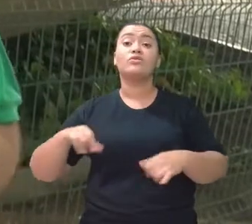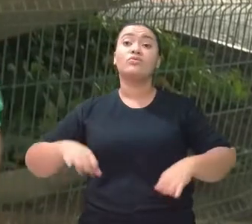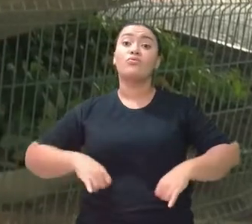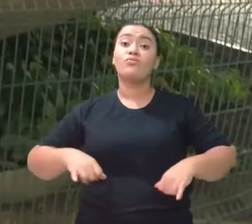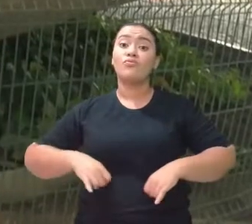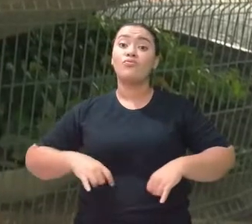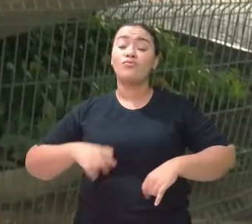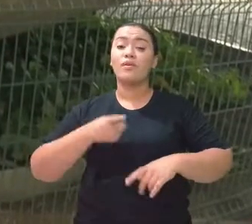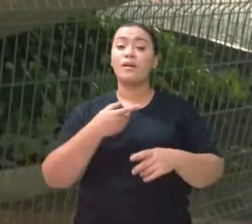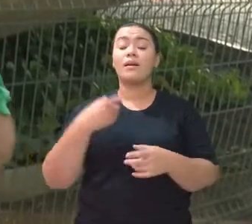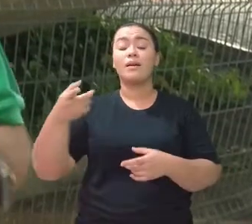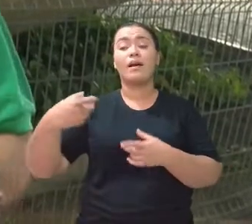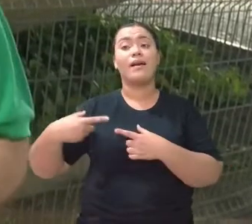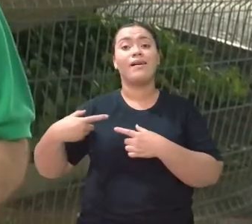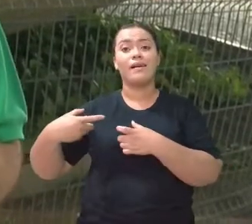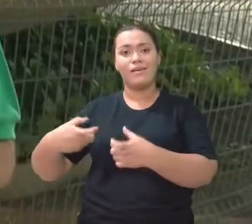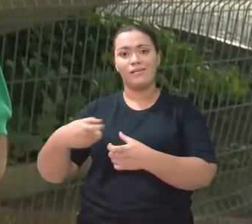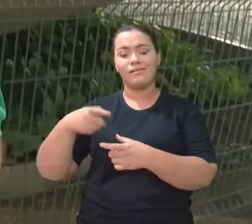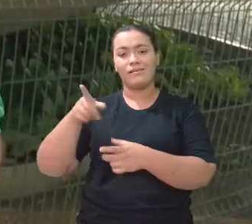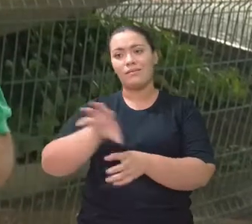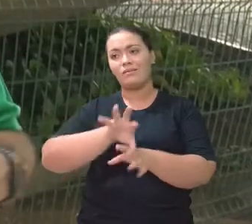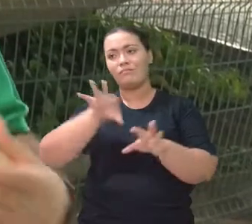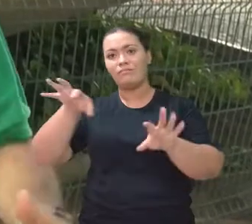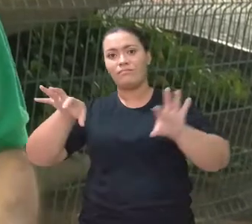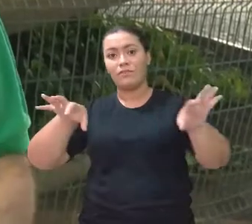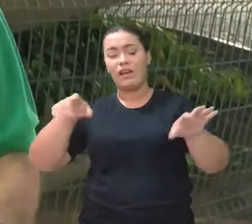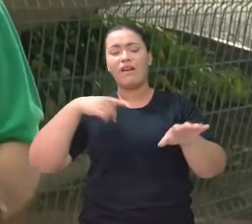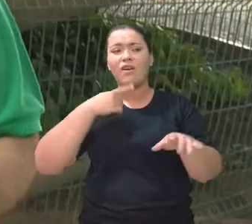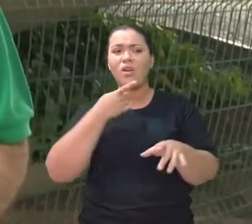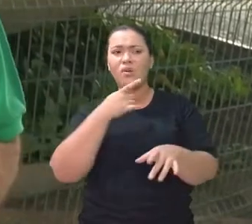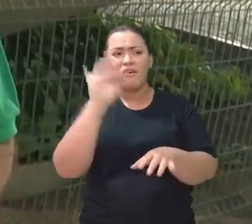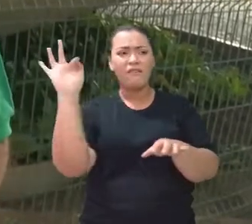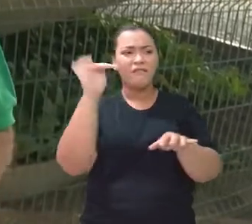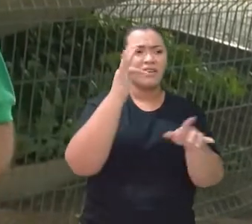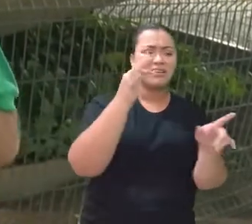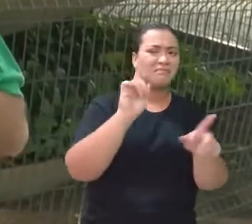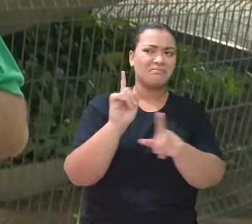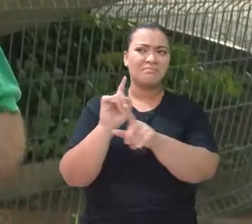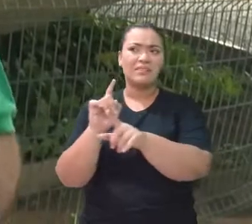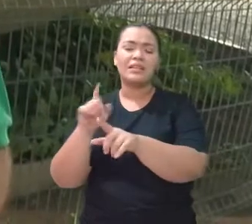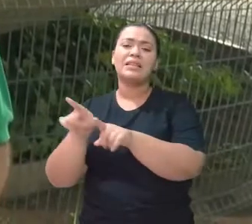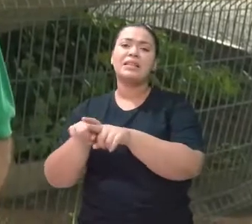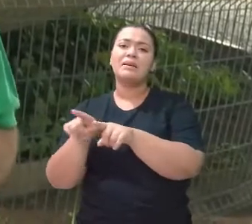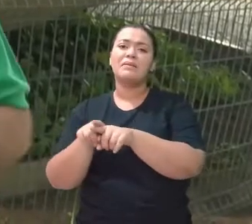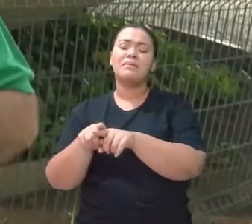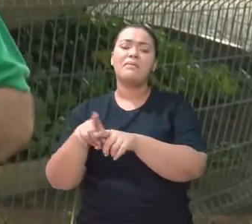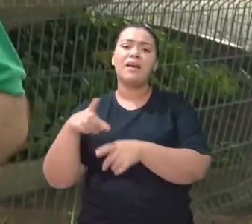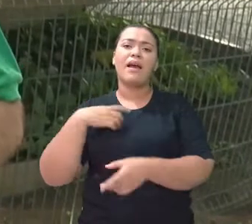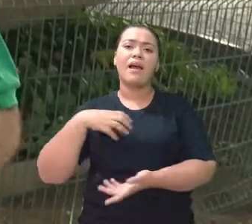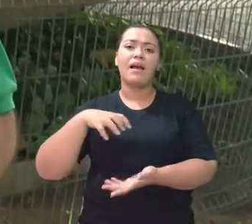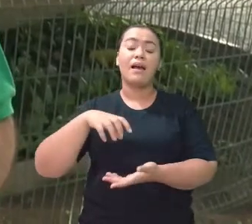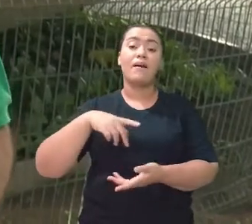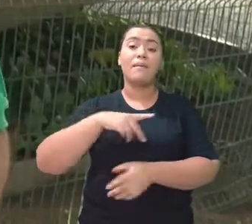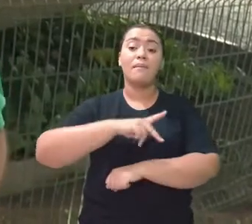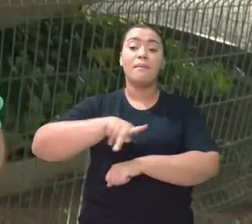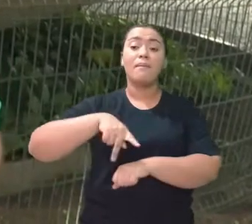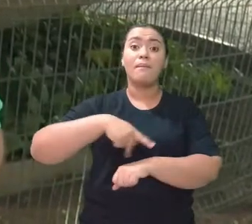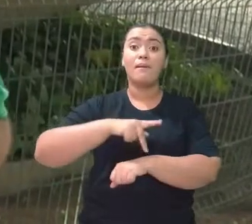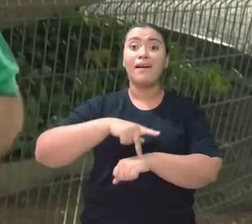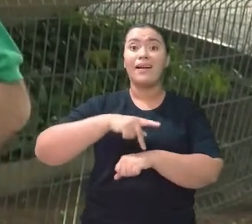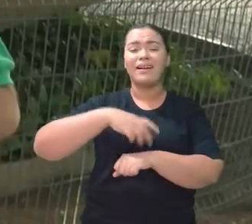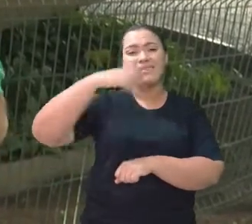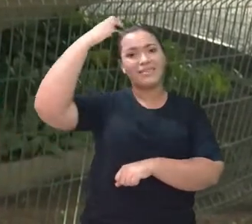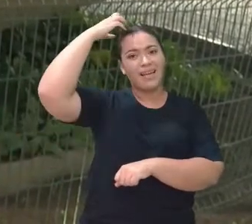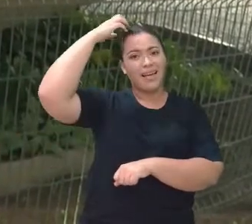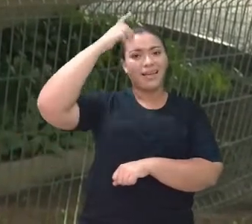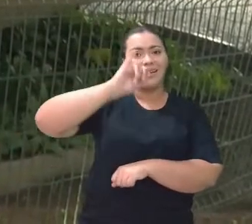que tinha uma relação não somente com a França, mas também com a Inglaterra, ficou tentando ali disfarçar,